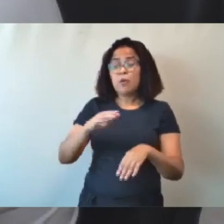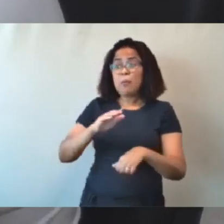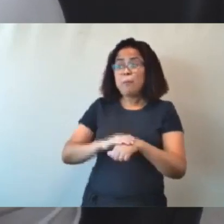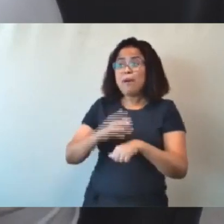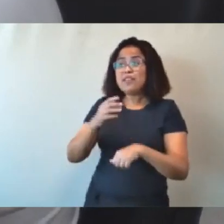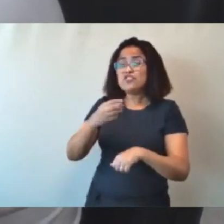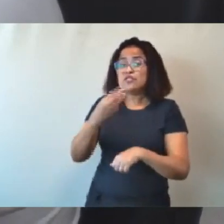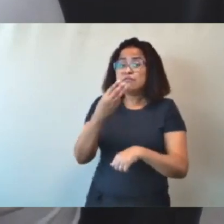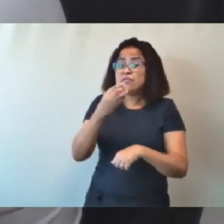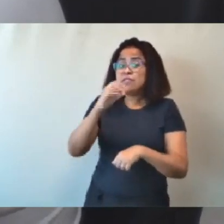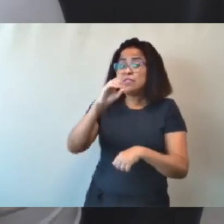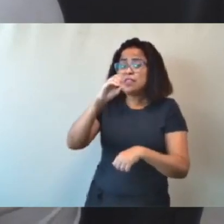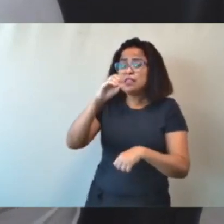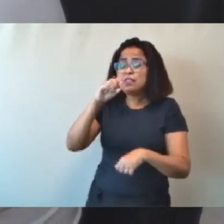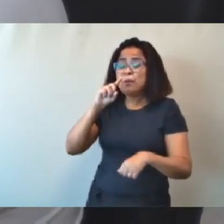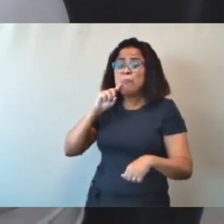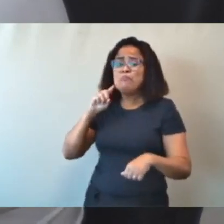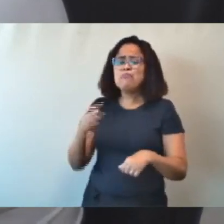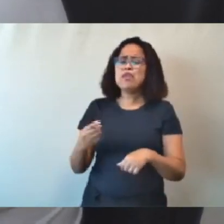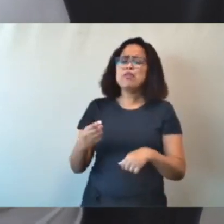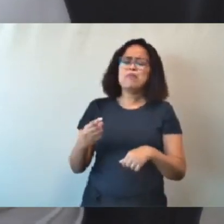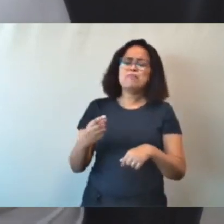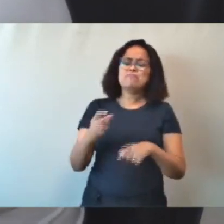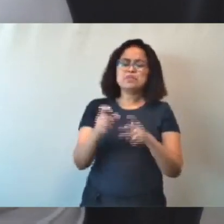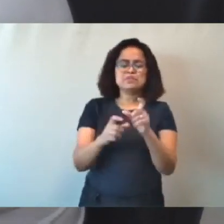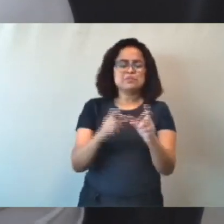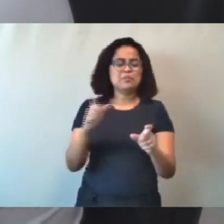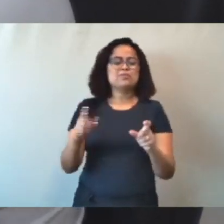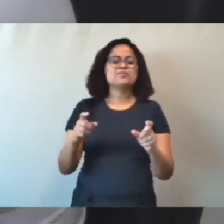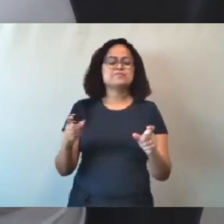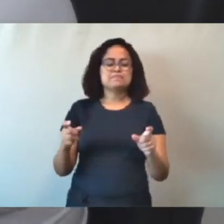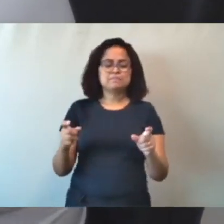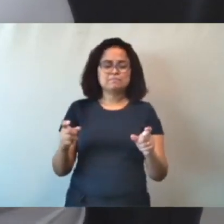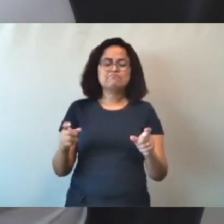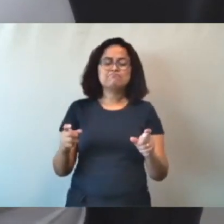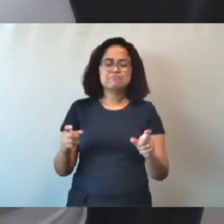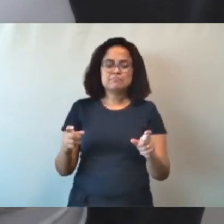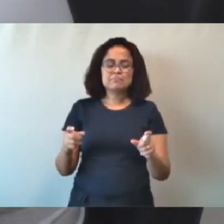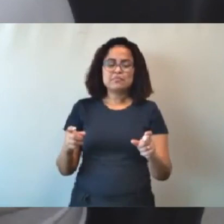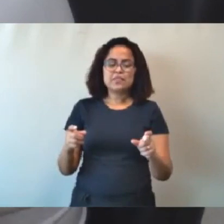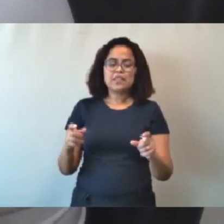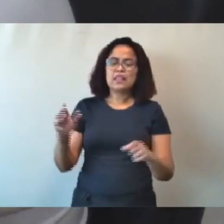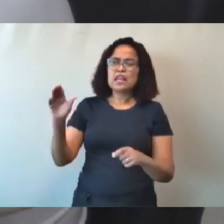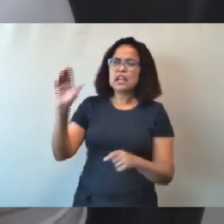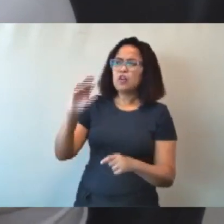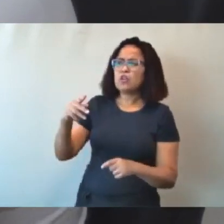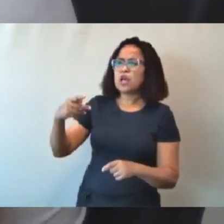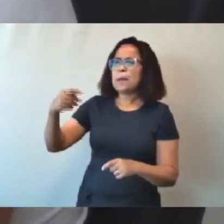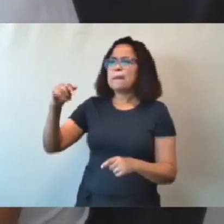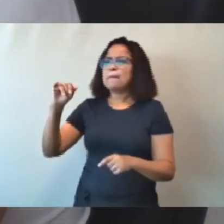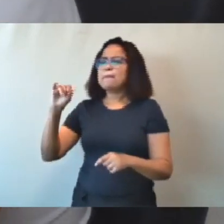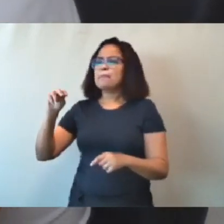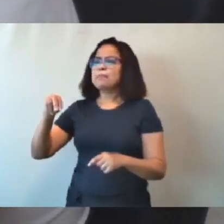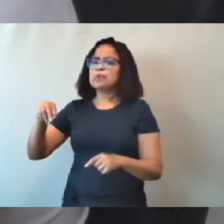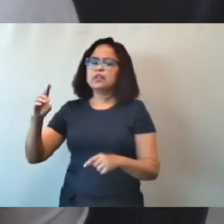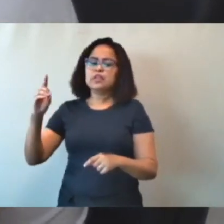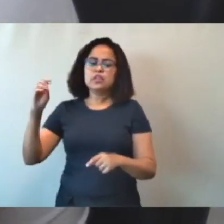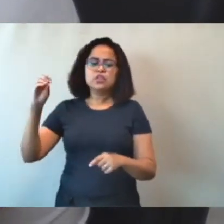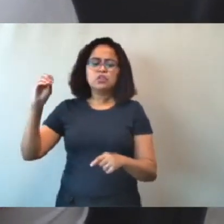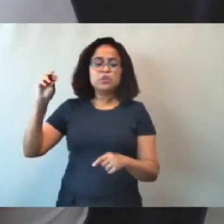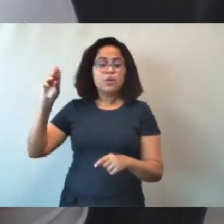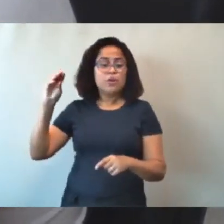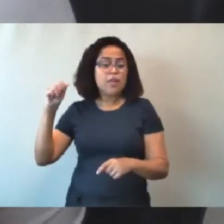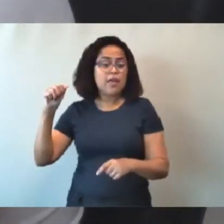ali é 300 mil pessoas, né? A região toda. Então, sargento do Pindorama, o Henrique saiu do Barreiro para acompanhar no nosso depósito. Então, nós temos